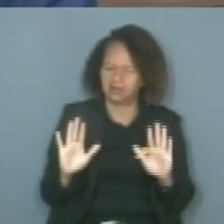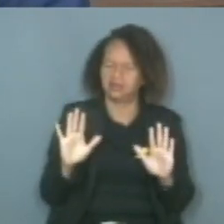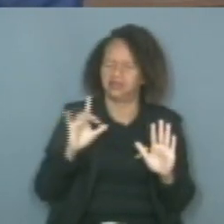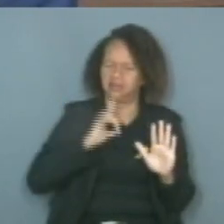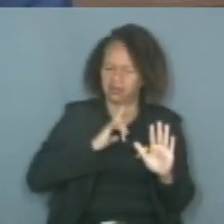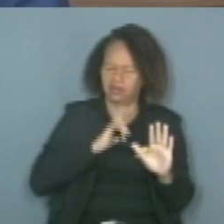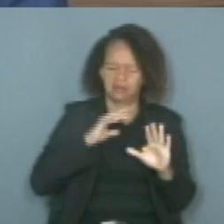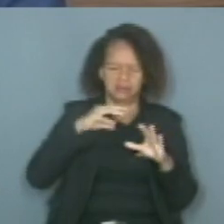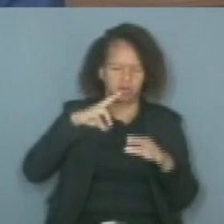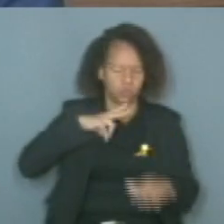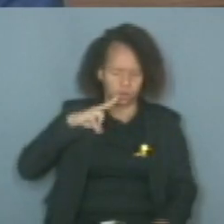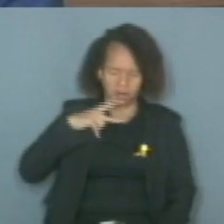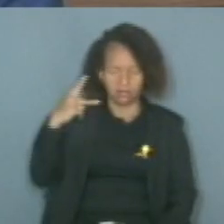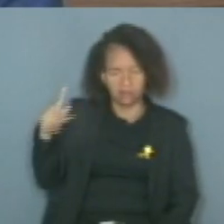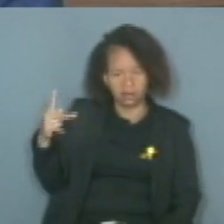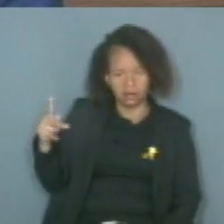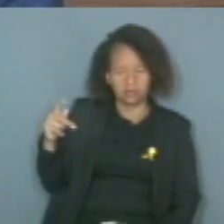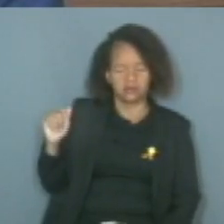estar ou ter,